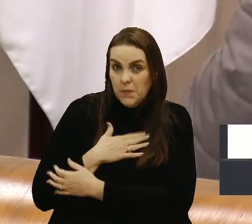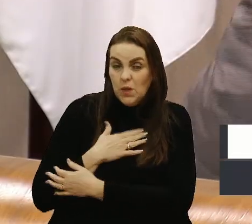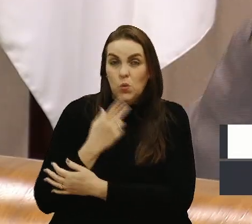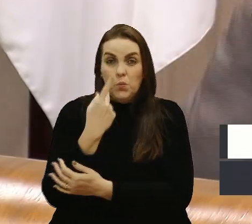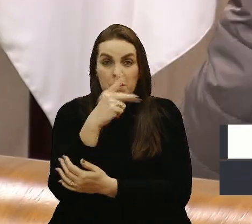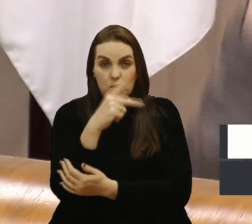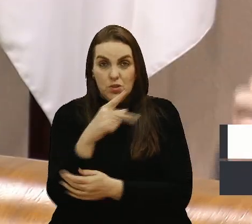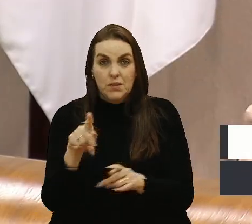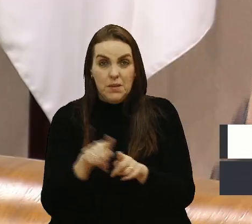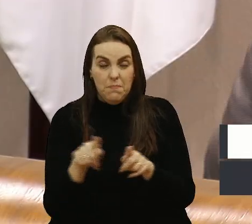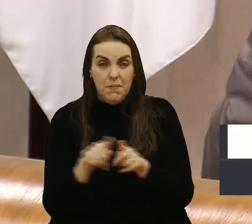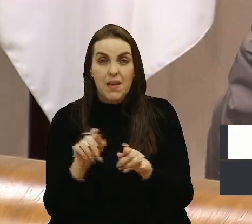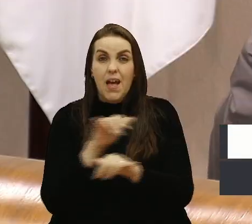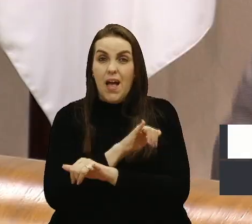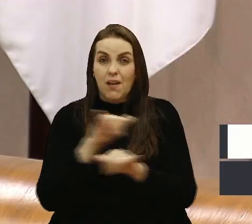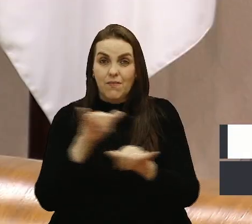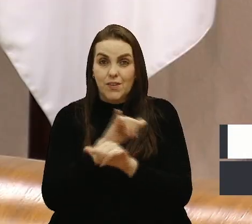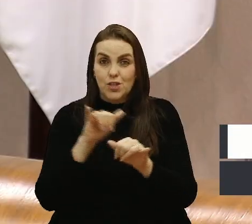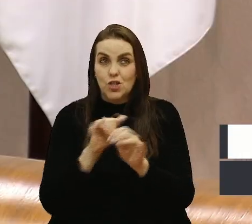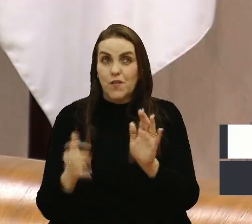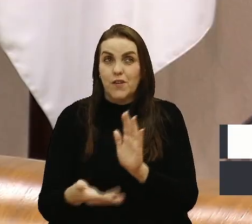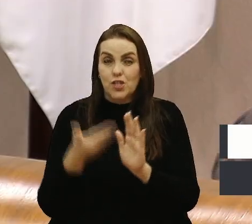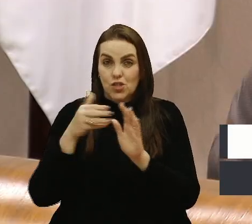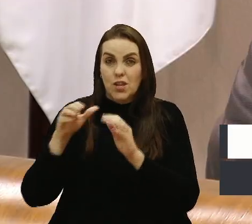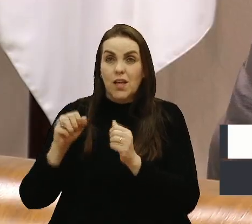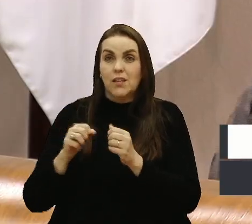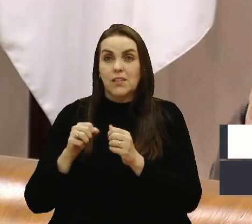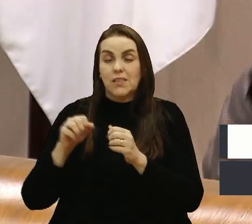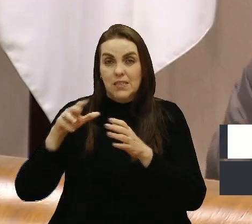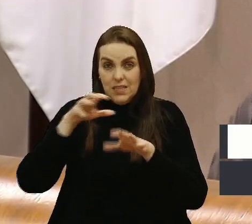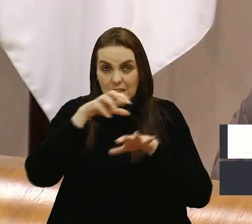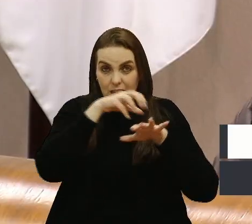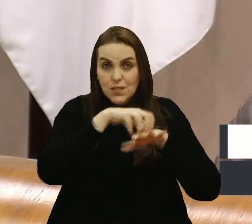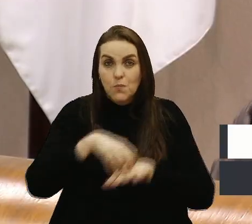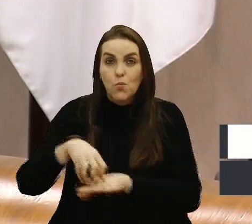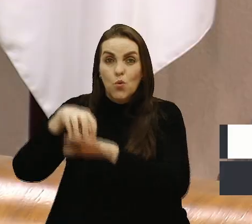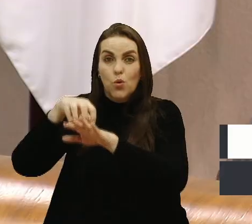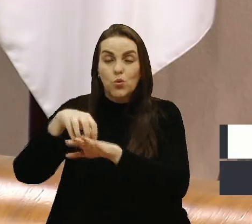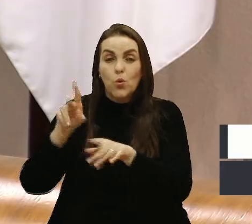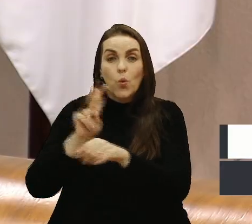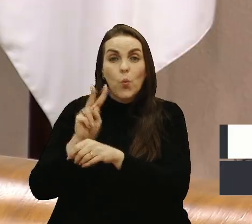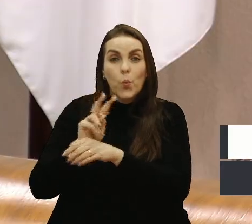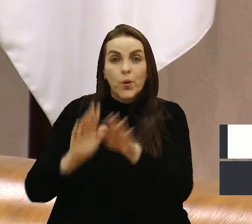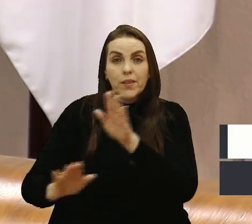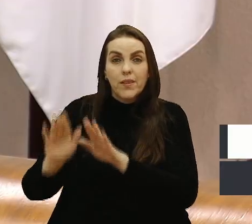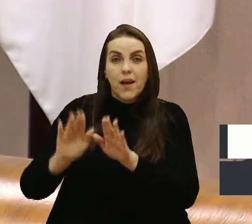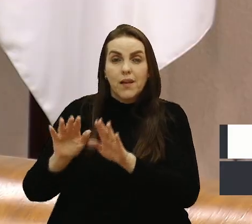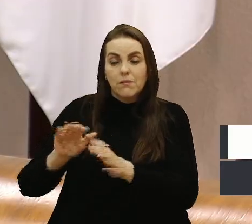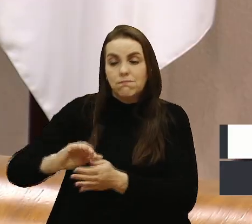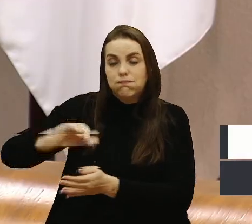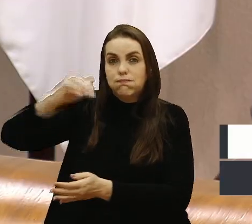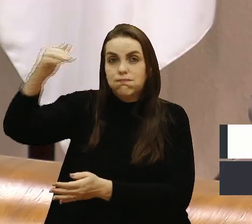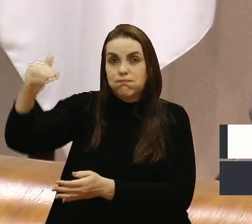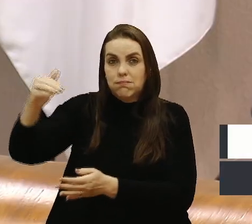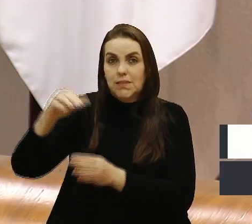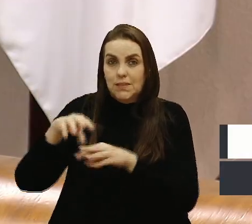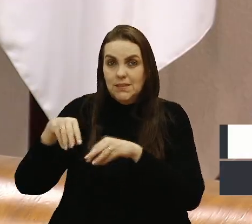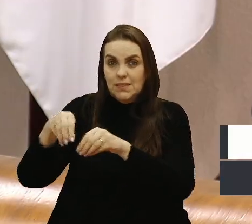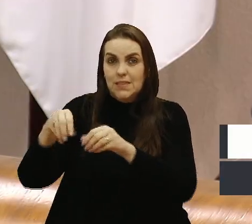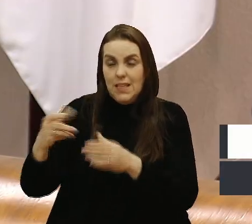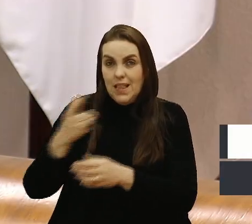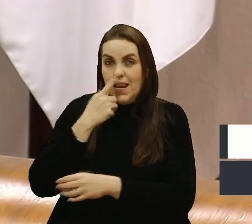que promoveria a retirada do transbordo e dos cuidados do aterro sanitário da Codeca. Isso representa 24